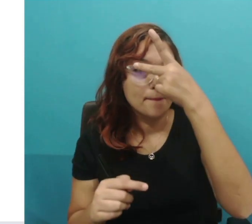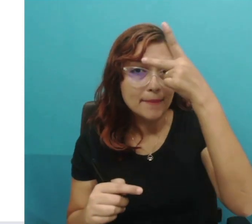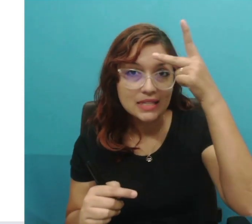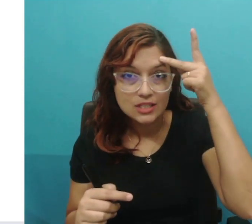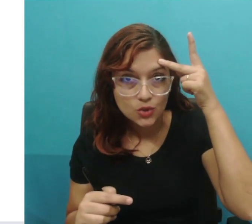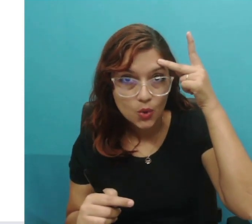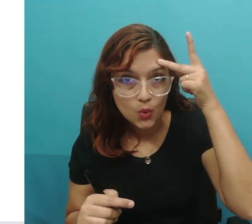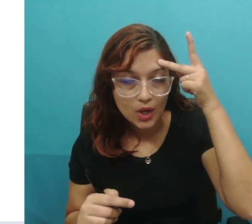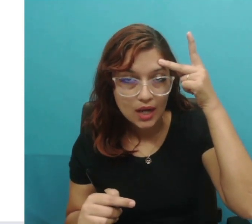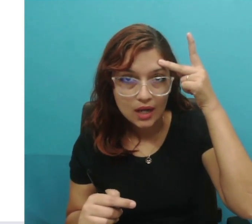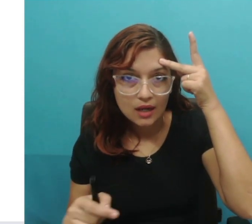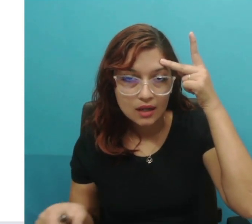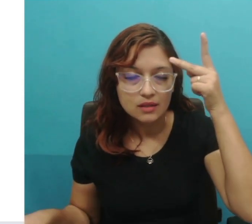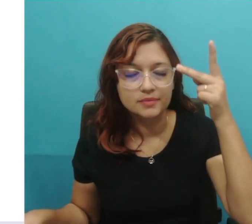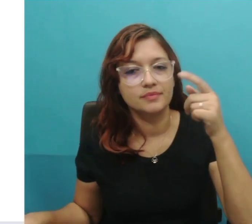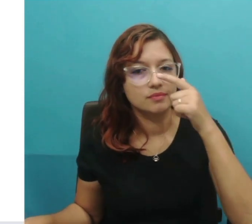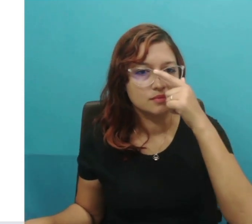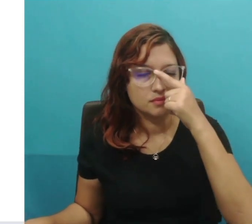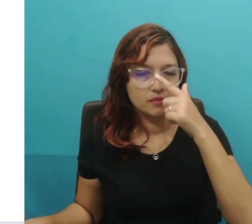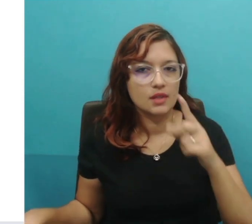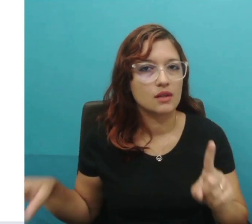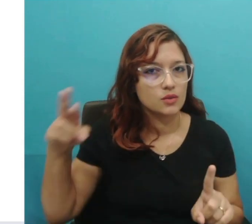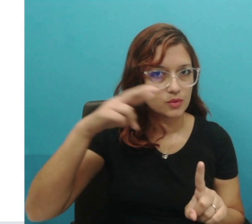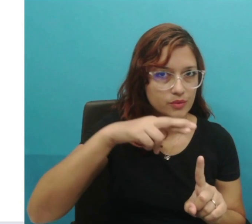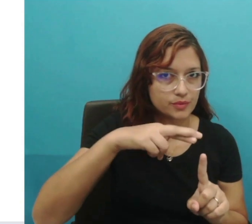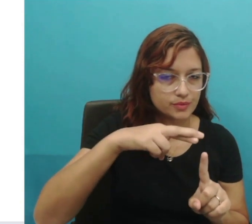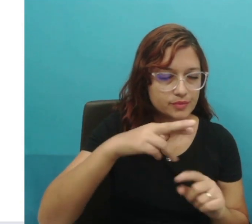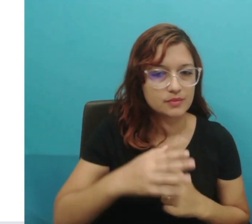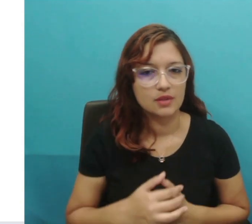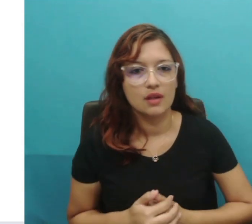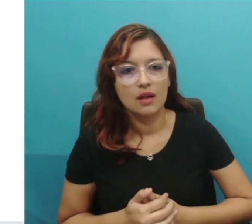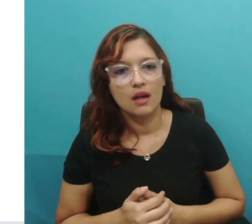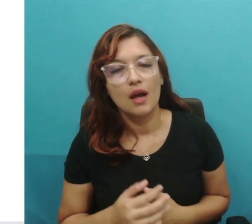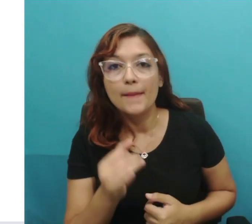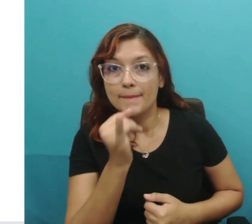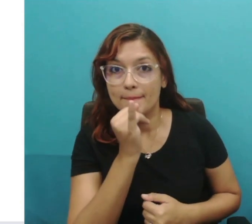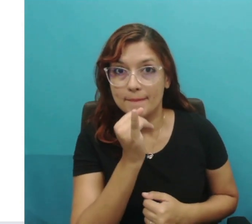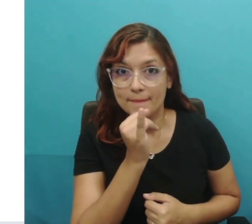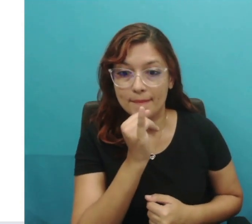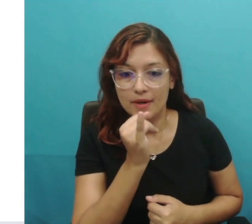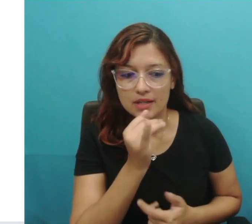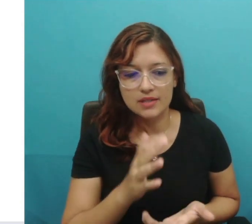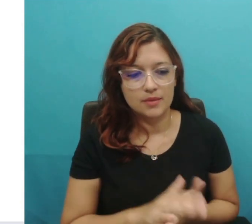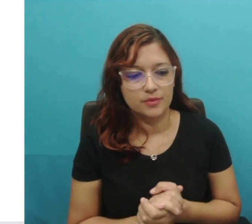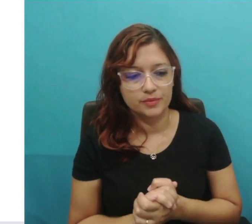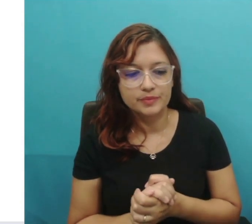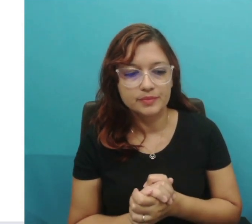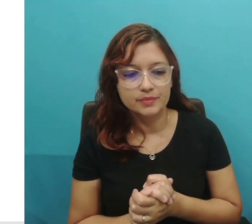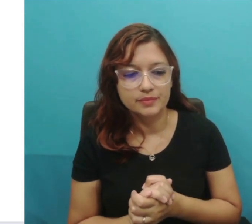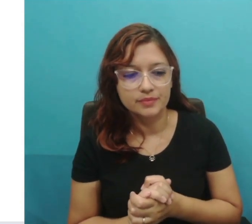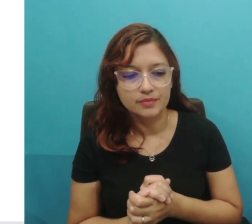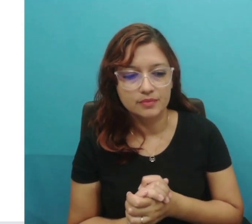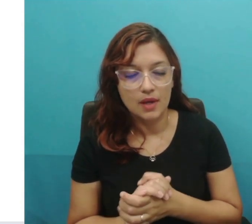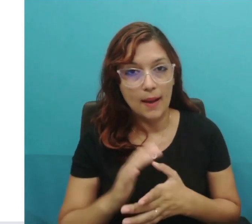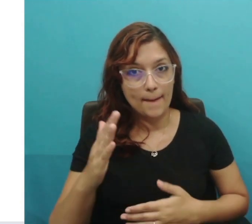É porque singular é a pessoa a que se refere. Por